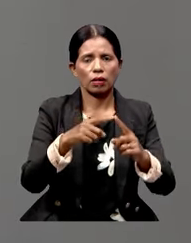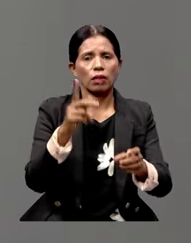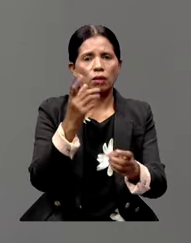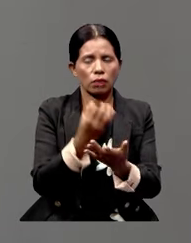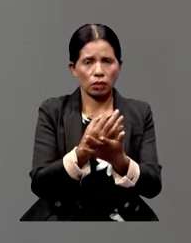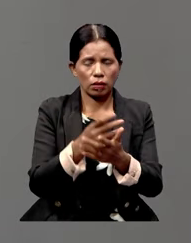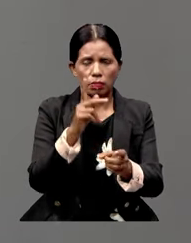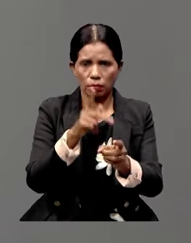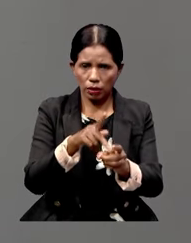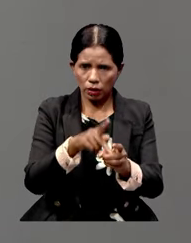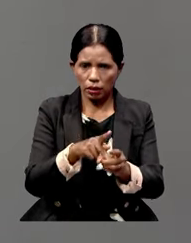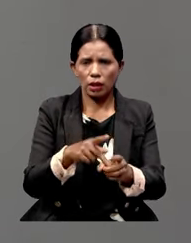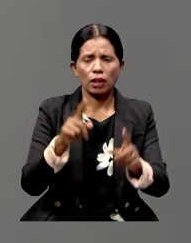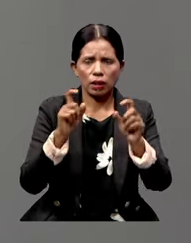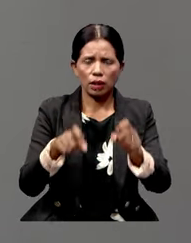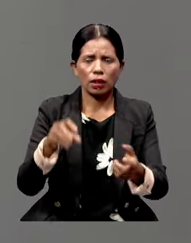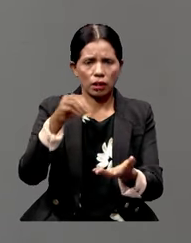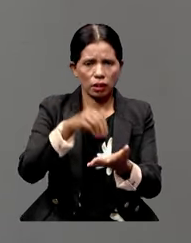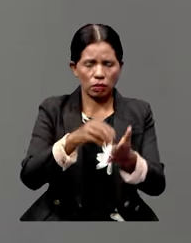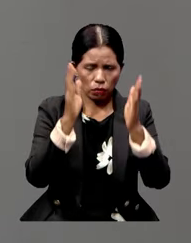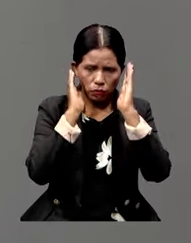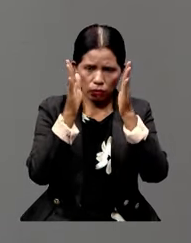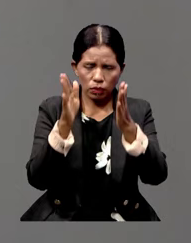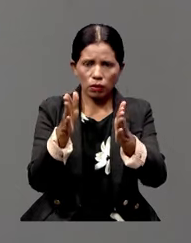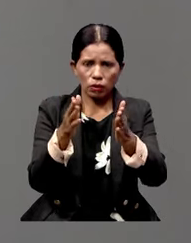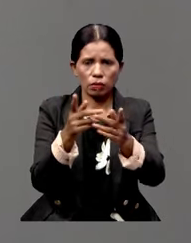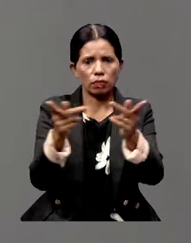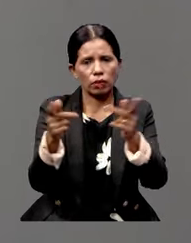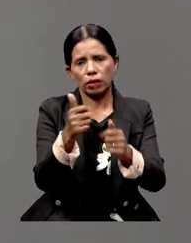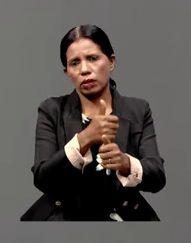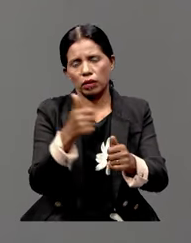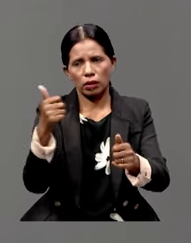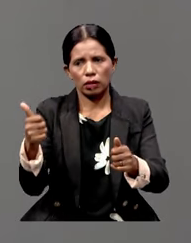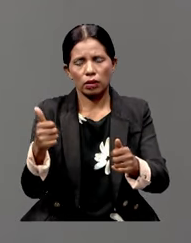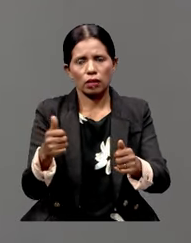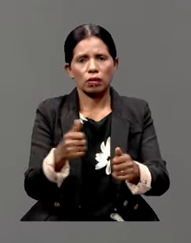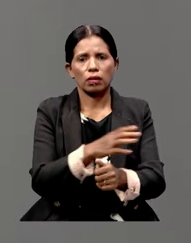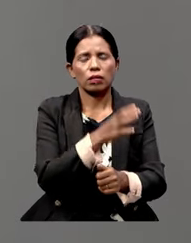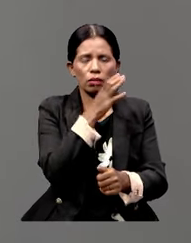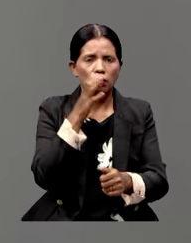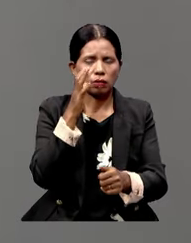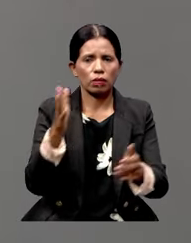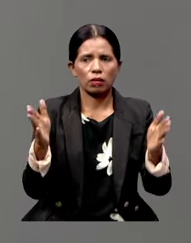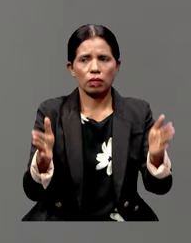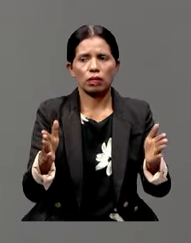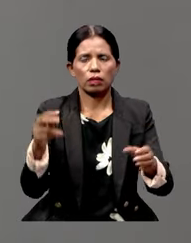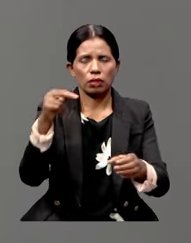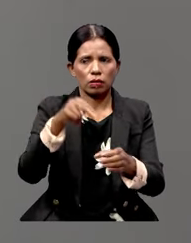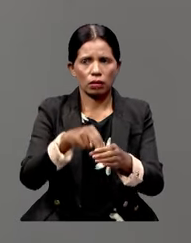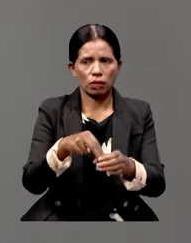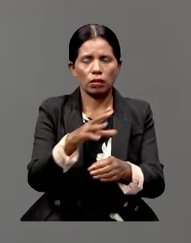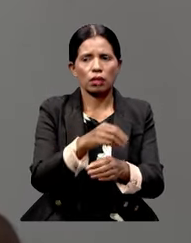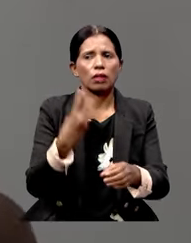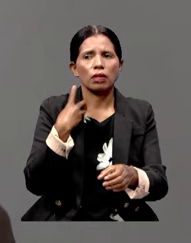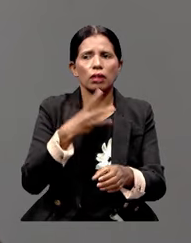fundo minerane, tem que estar uma atenção ba iha setor sirselo, produtivo sirselo, anessa natar to sirane, tem